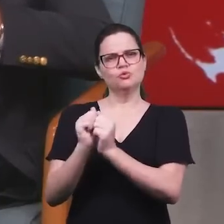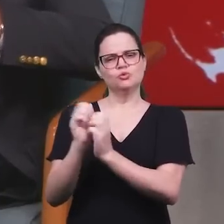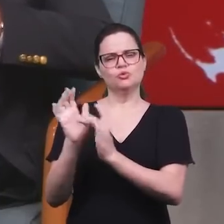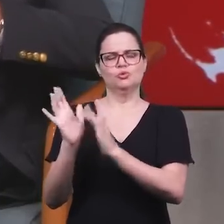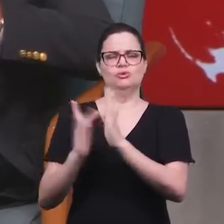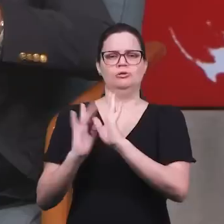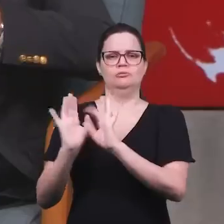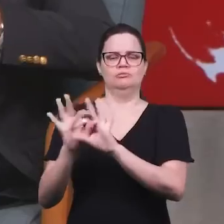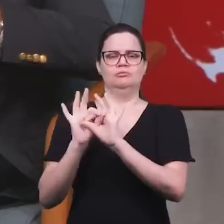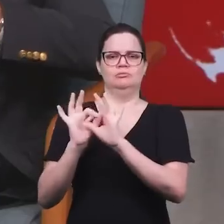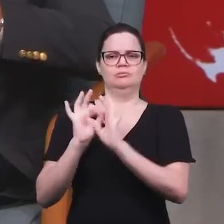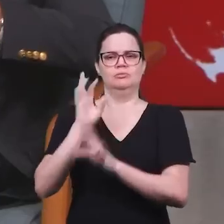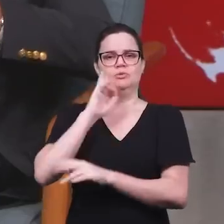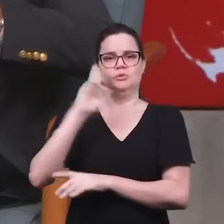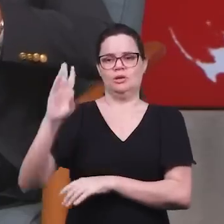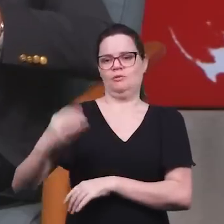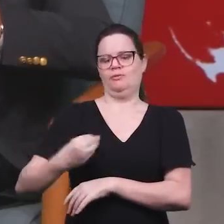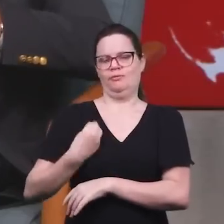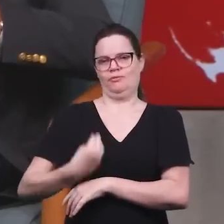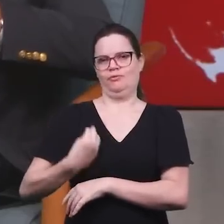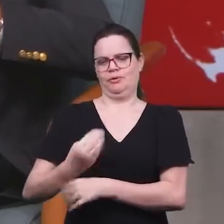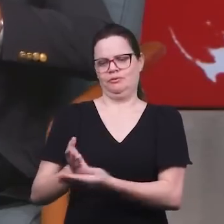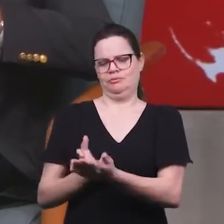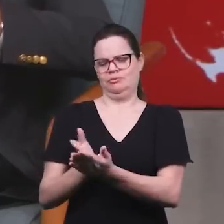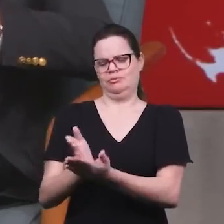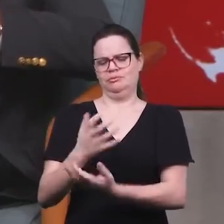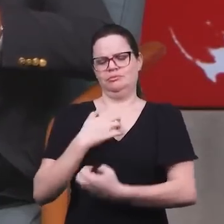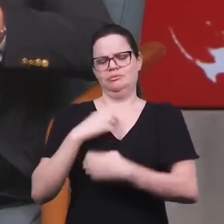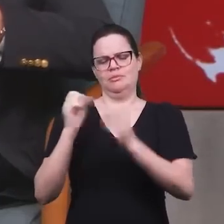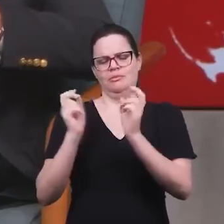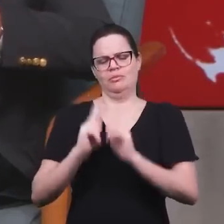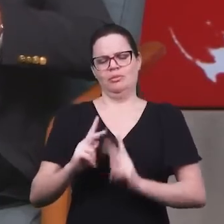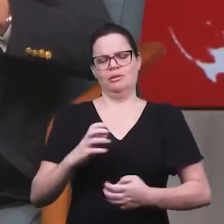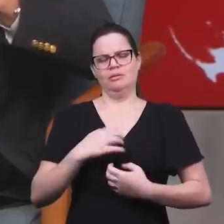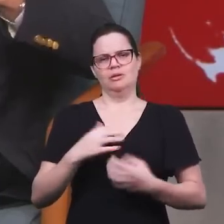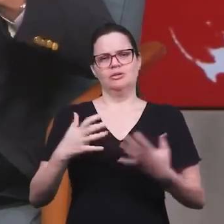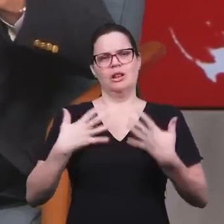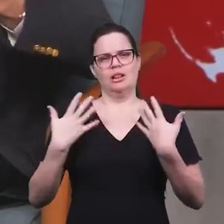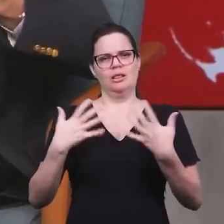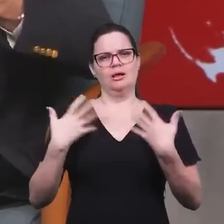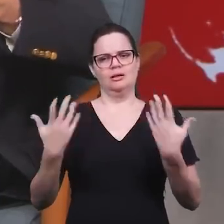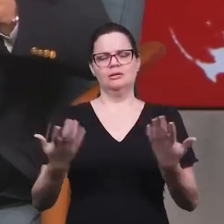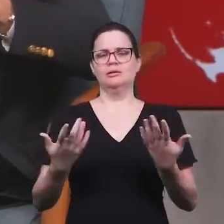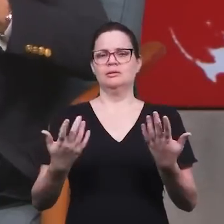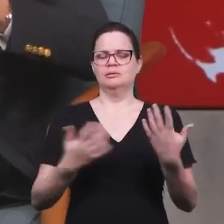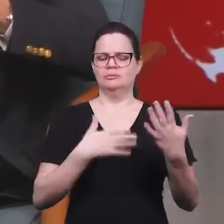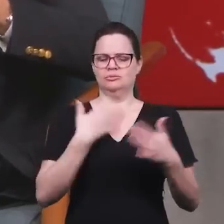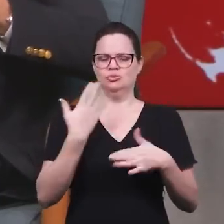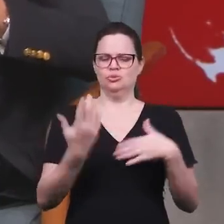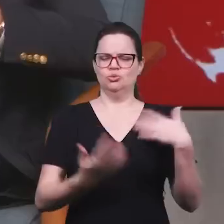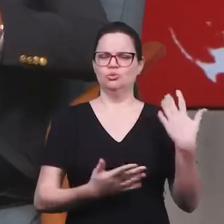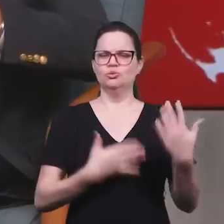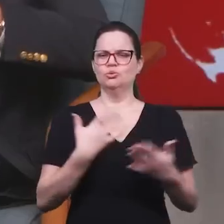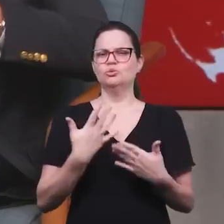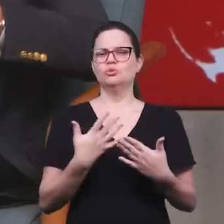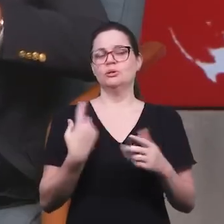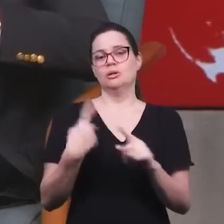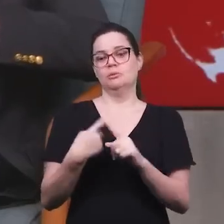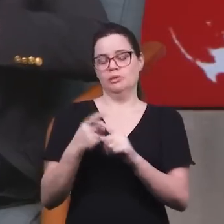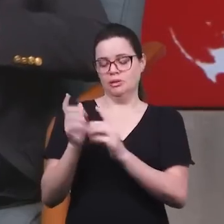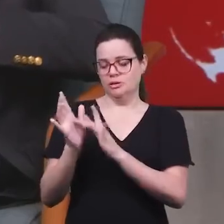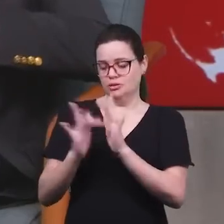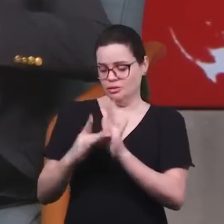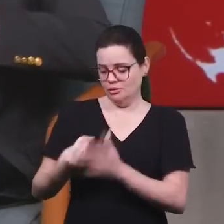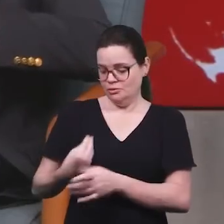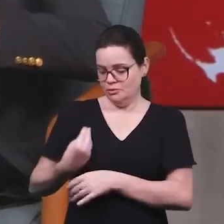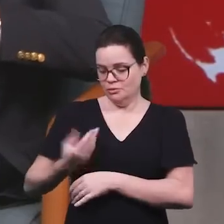vivo. Ali é um momento de paz, de alegria, de regozijo, porque Ele está ali, Ele está